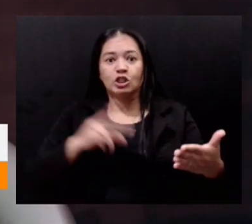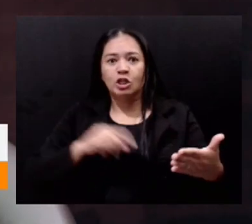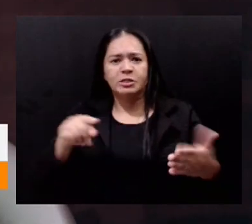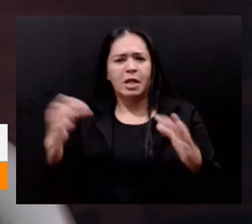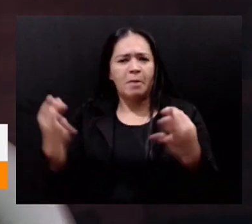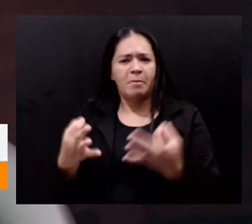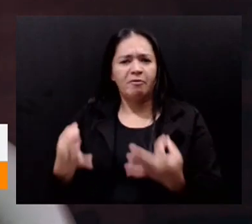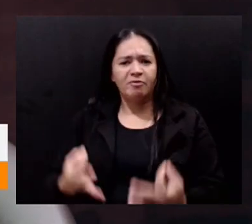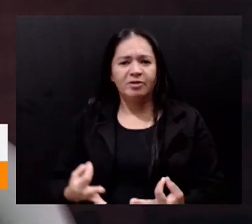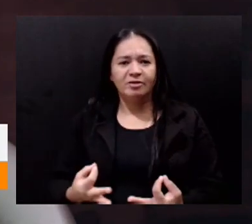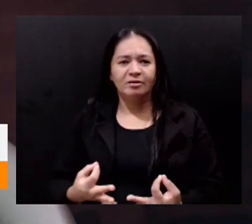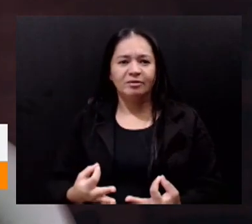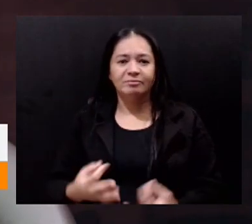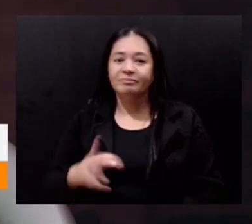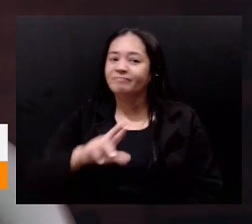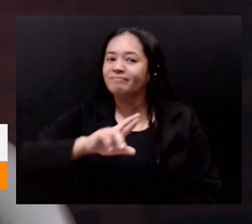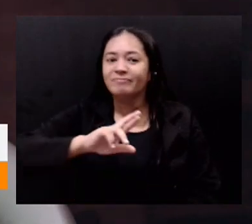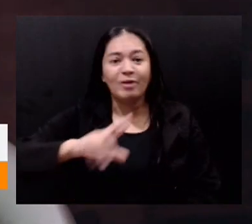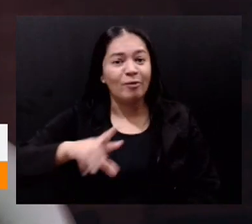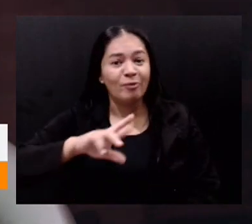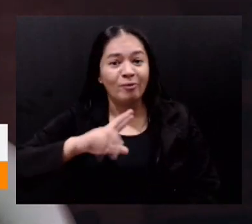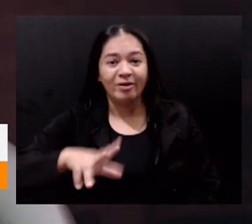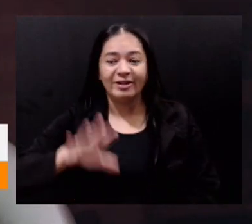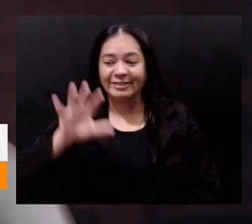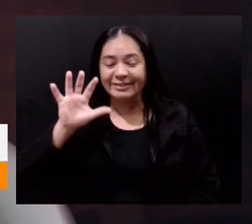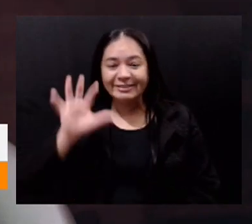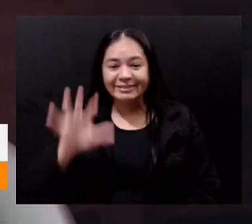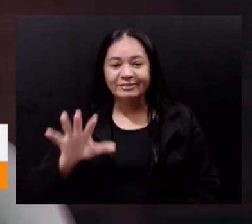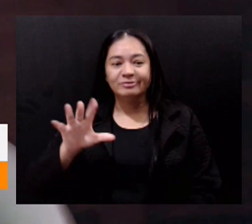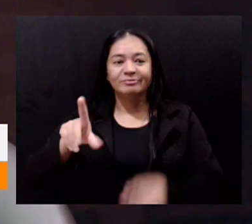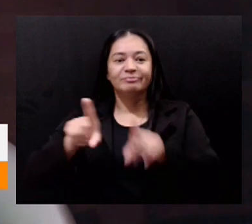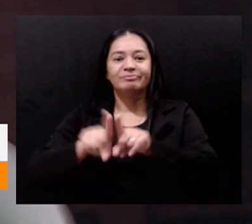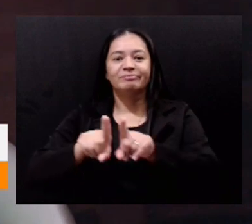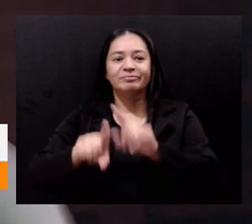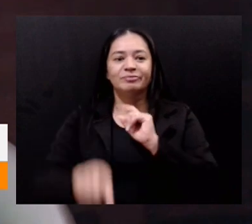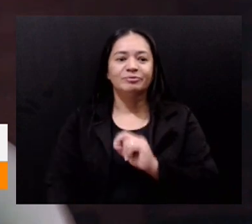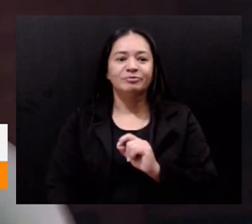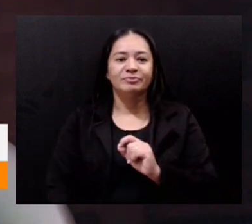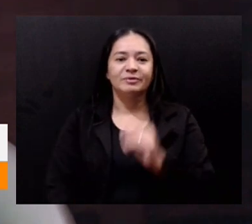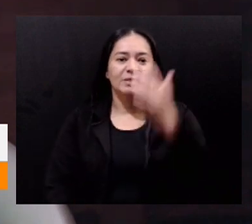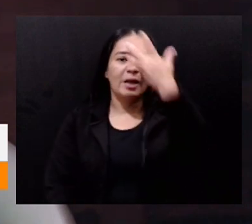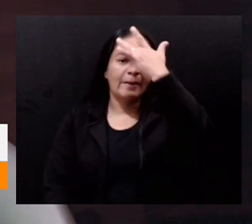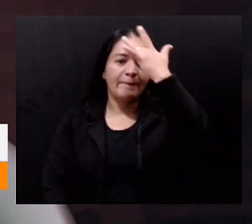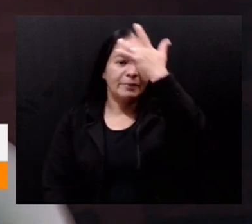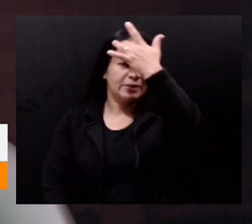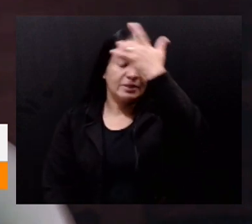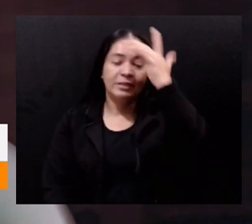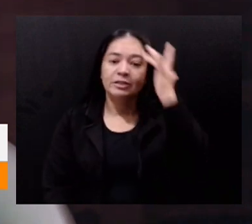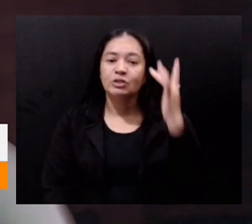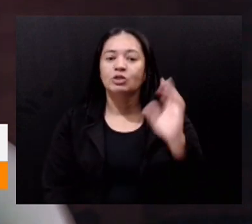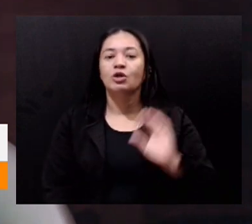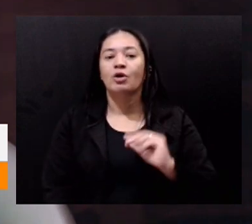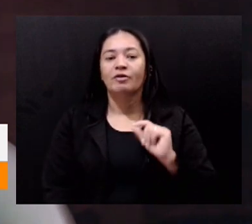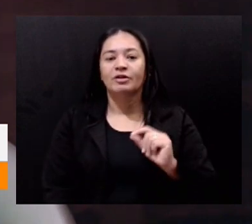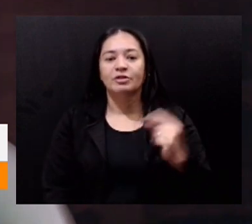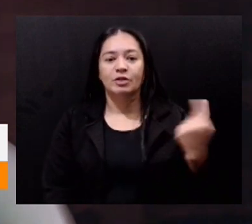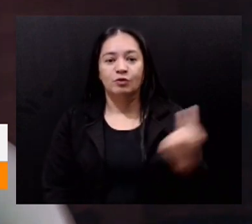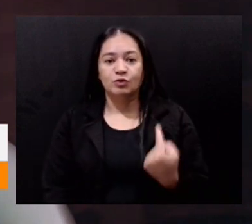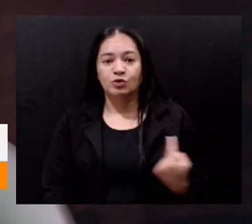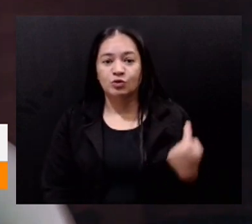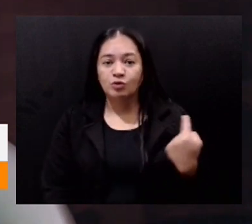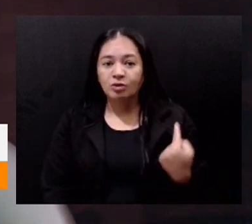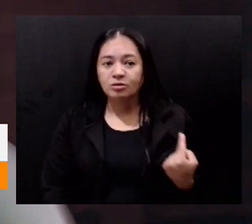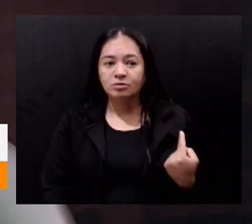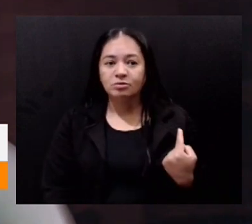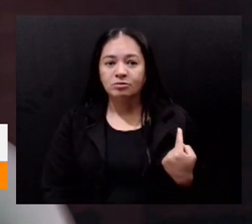é. E isso Uhum. traz também aquele que a pessoa cria o isolamento quando vive dentro de casa, você perde